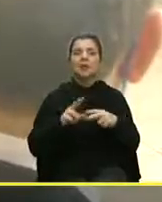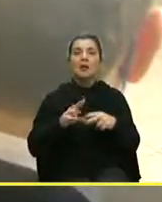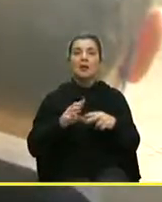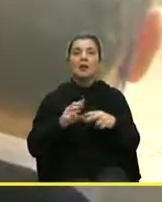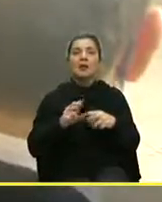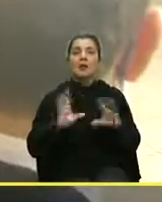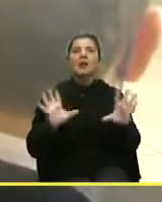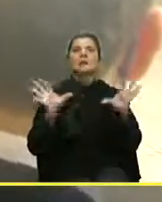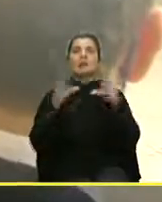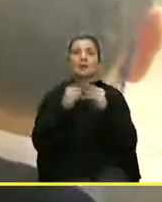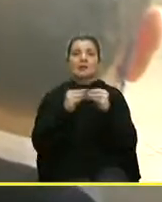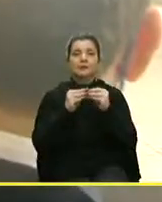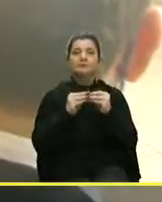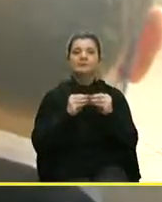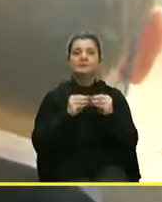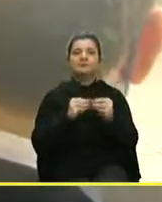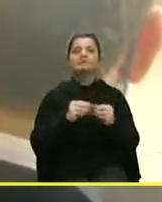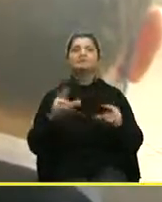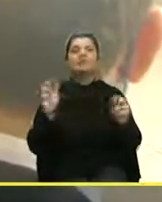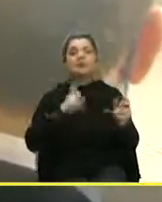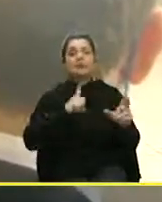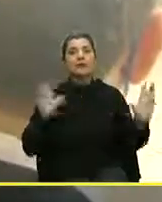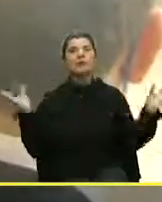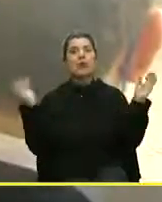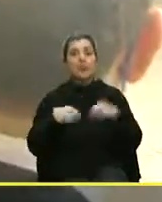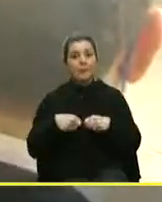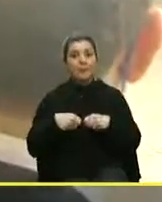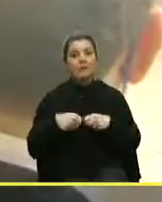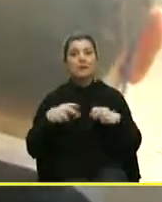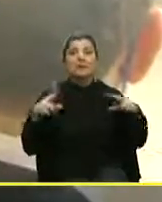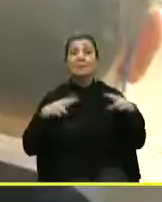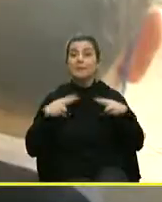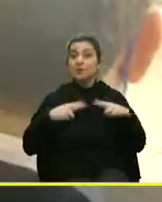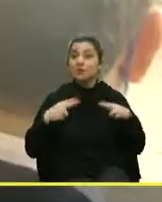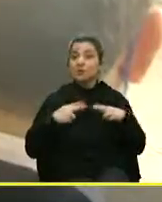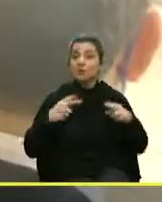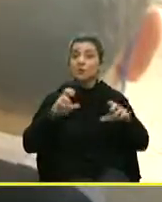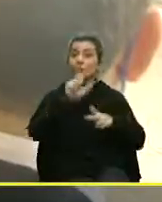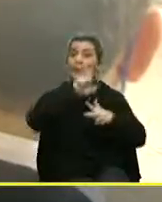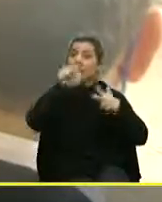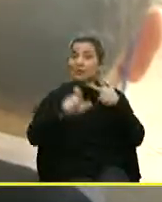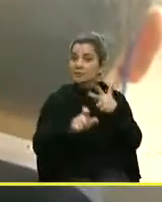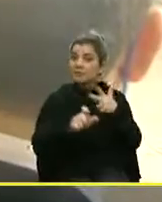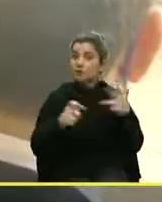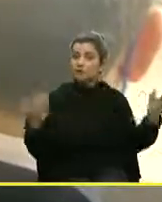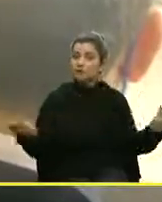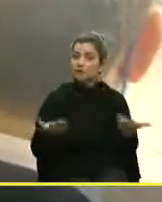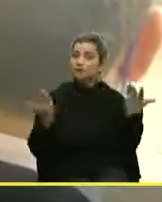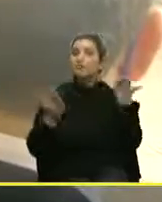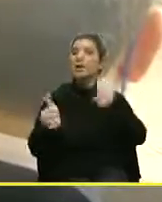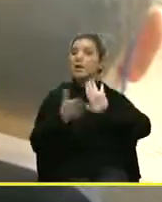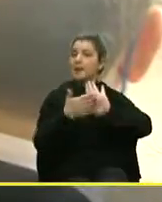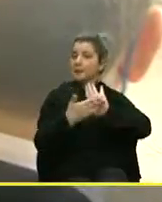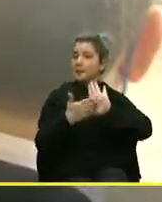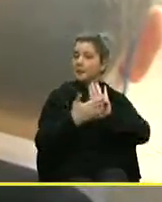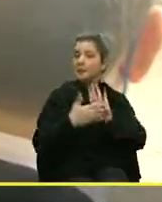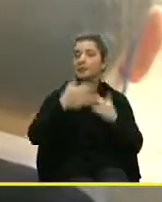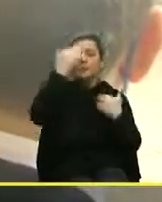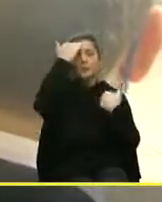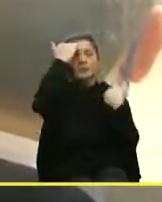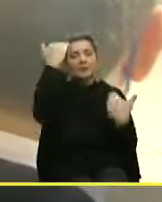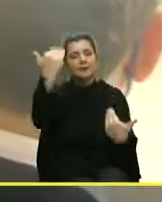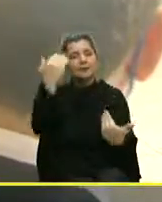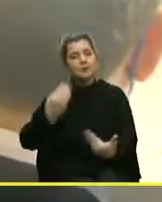uma competência privativa do Poder Executivo de tomar a iniciativa e propor essas consolidações dessa forma